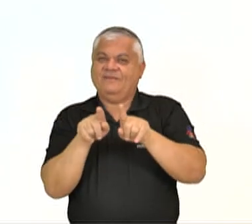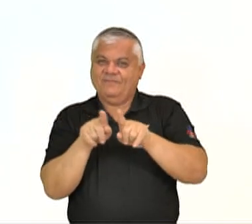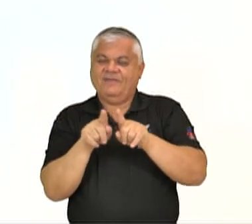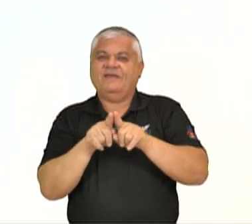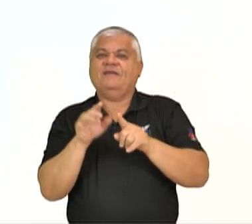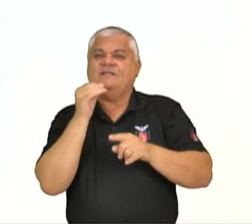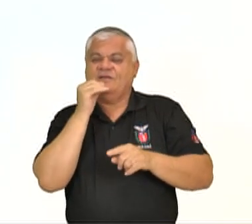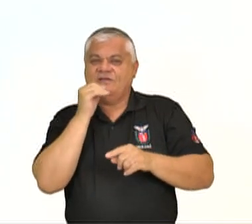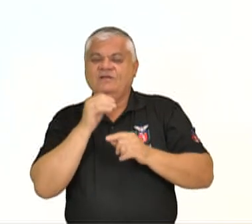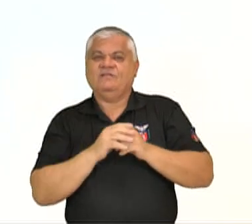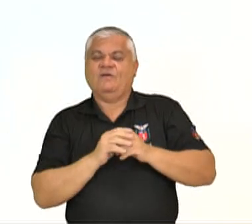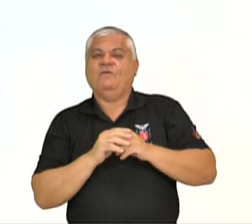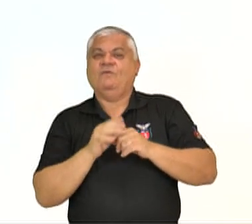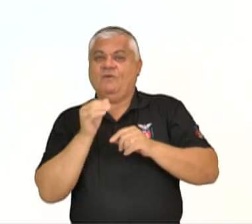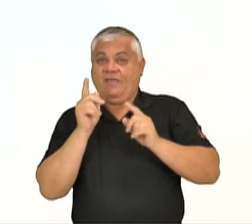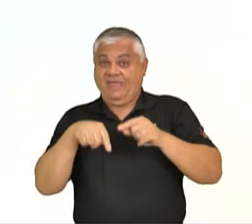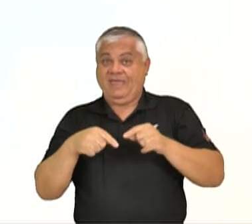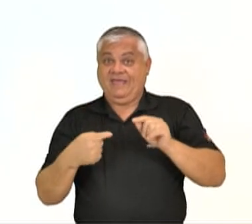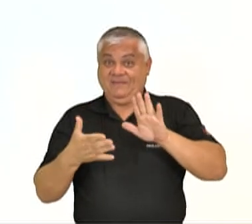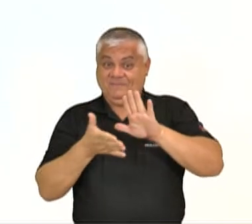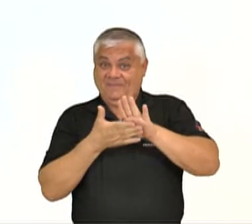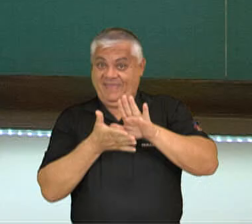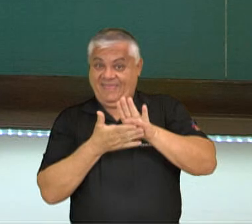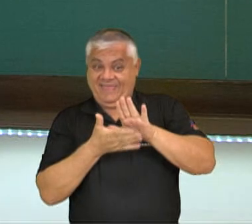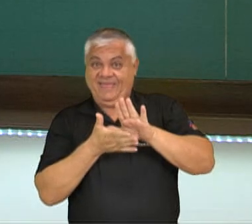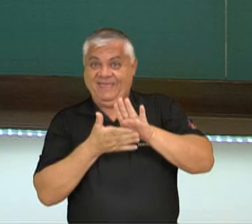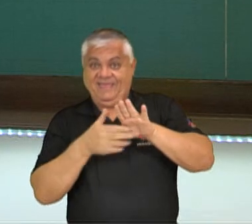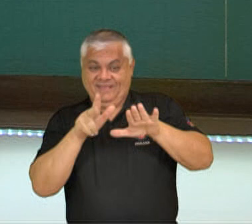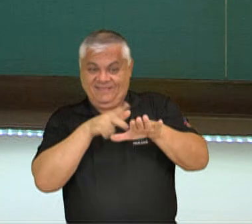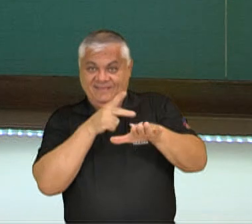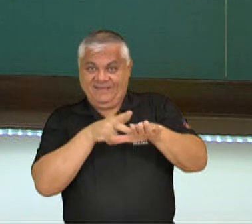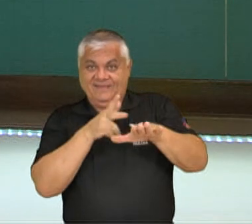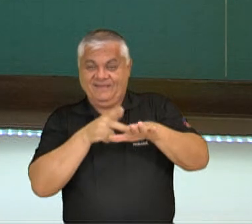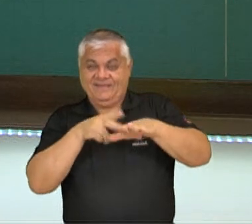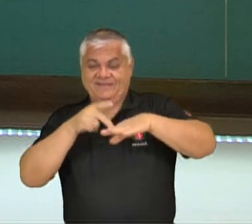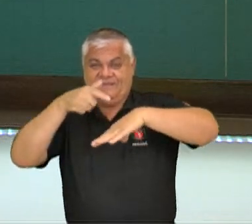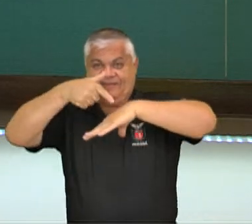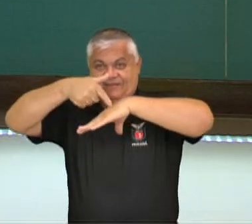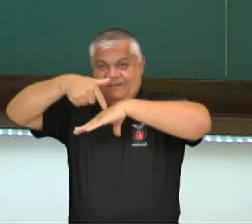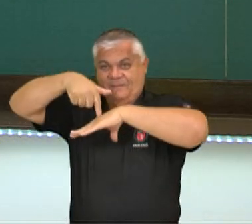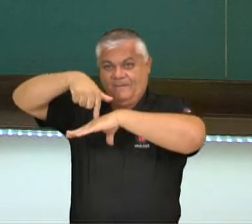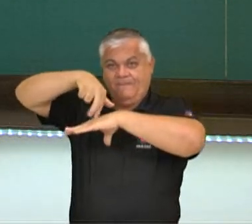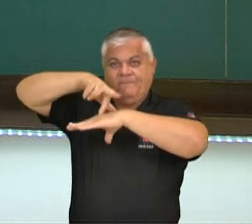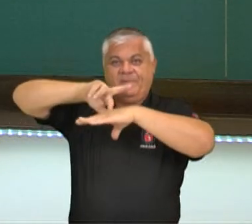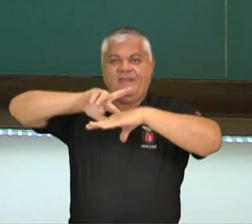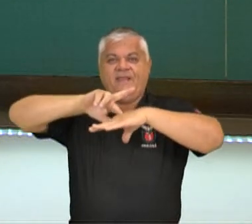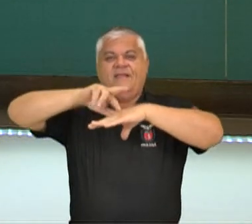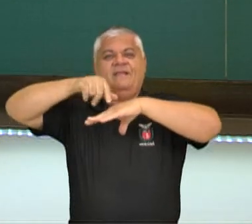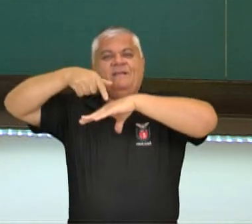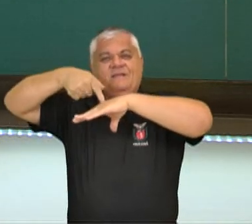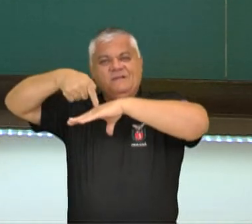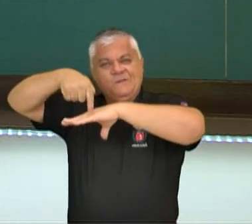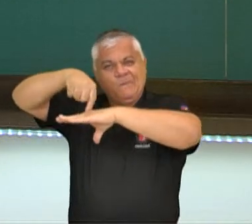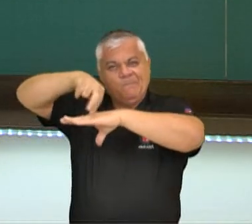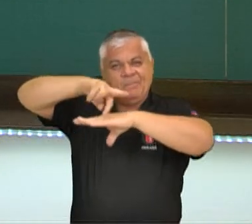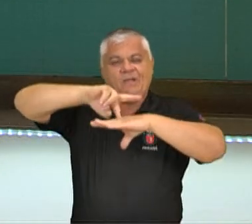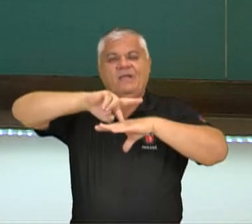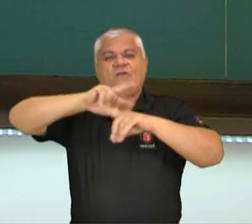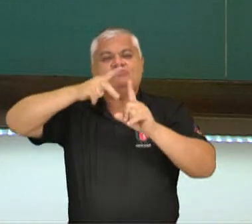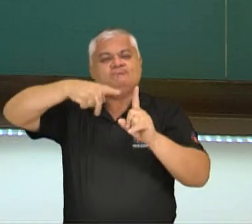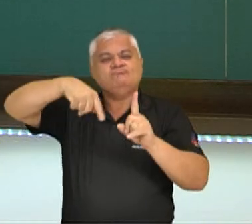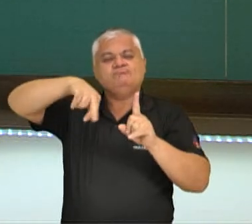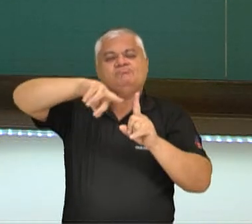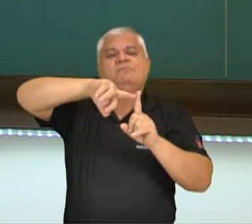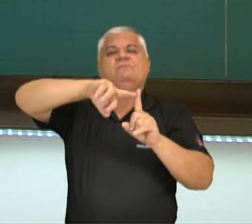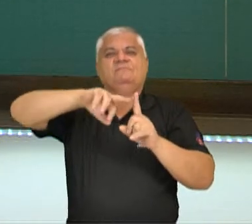de rotação, é a parte de dentro do meu pé que eu vou tentar acertar também na lateral